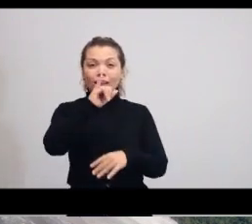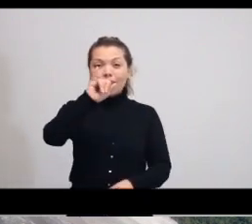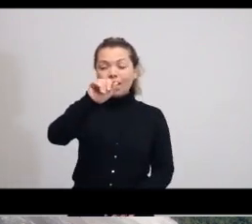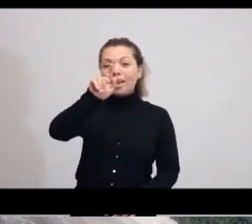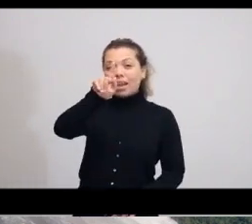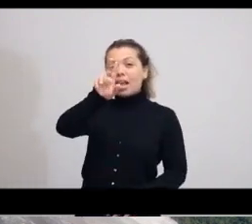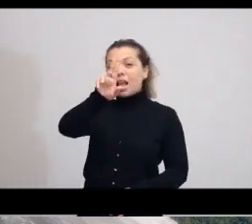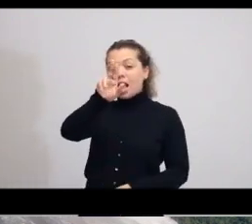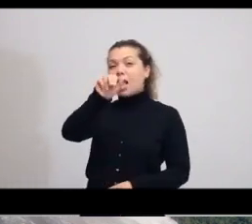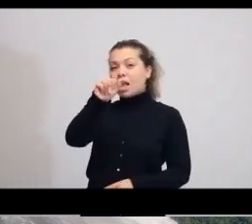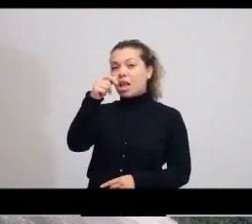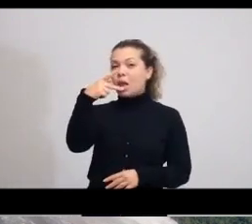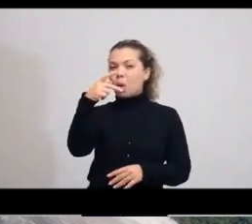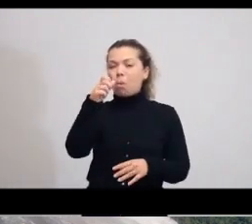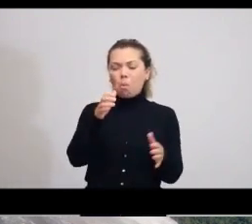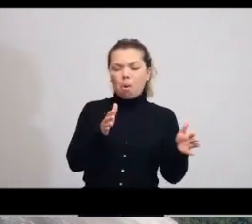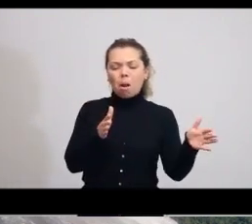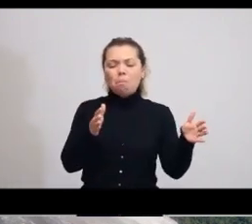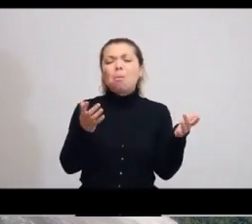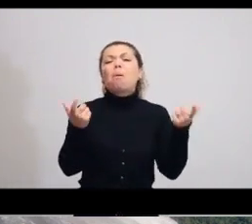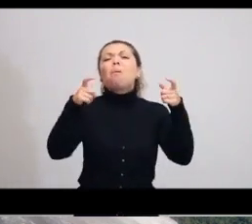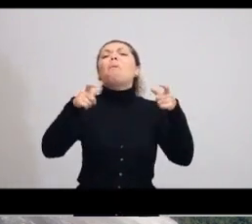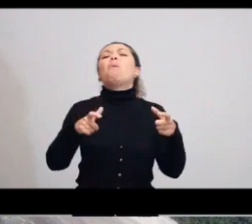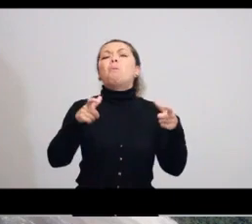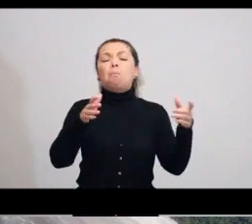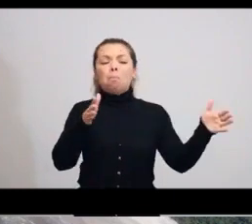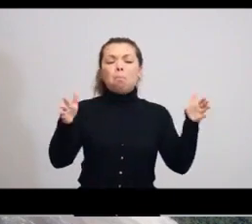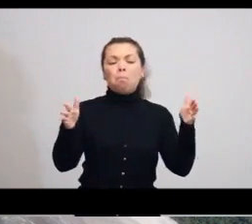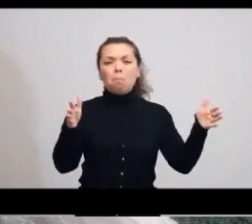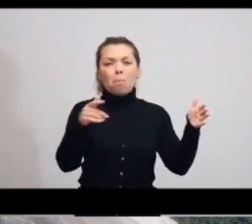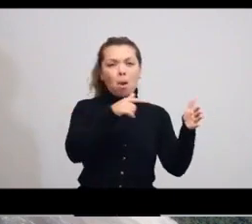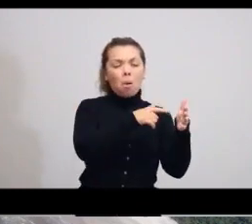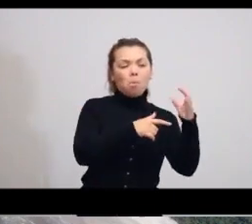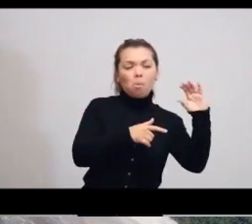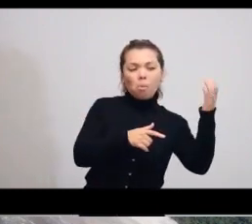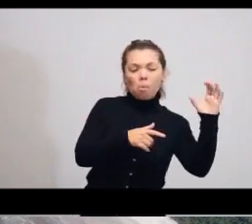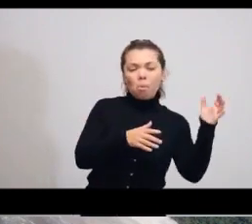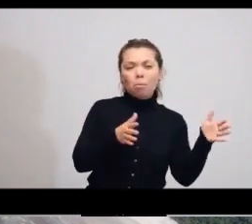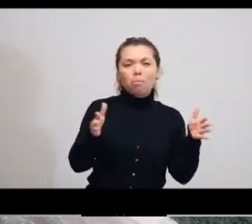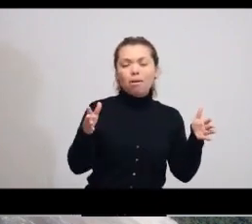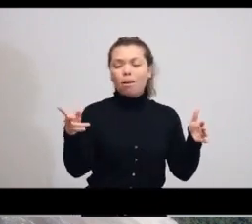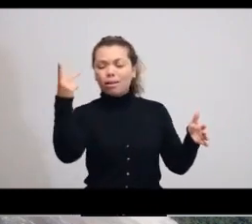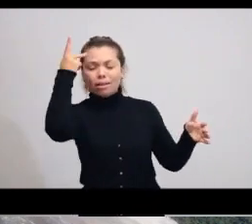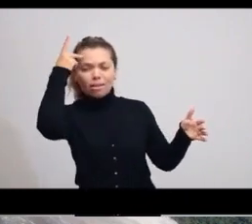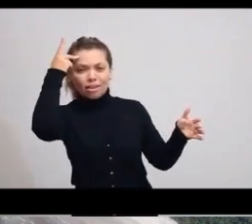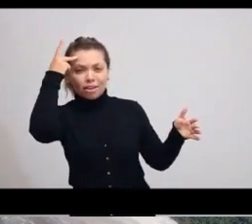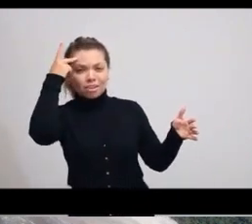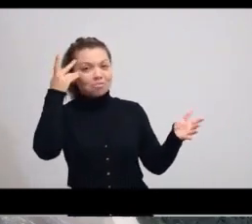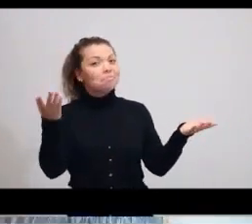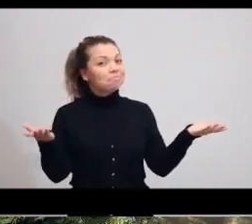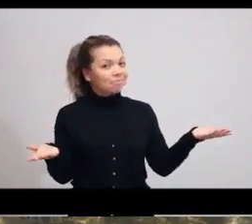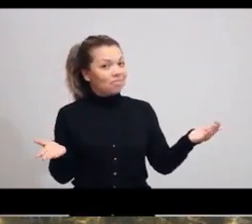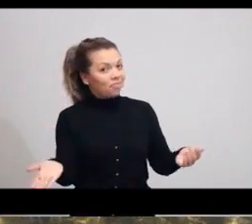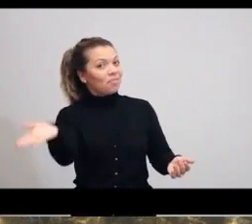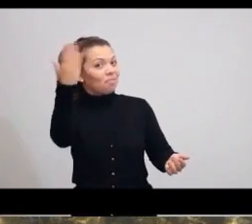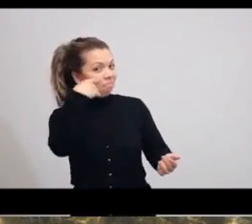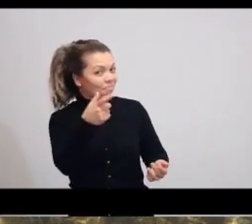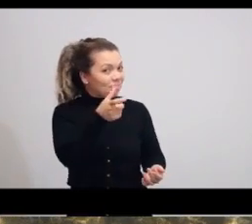estavam ausentes dos livros de história, tendo sido espaço importante na delimitação das fronteiras do Brasil